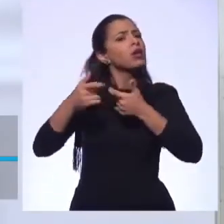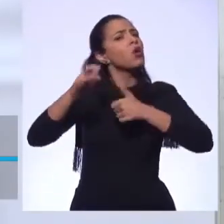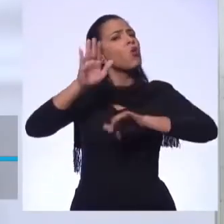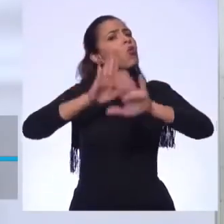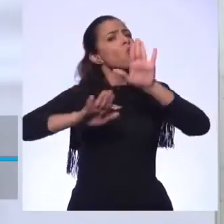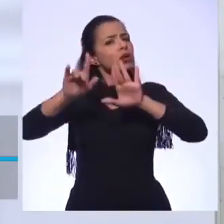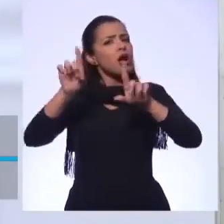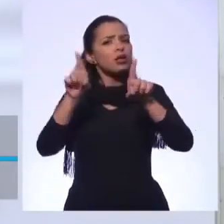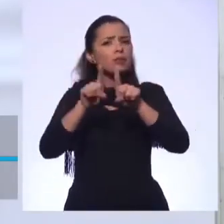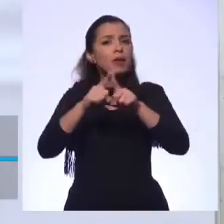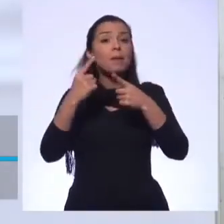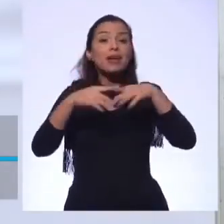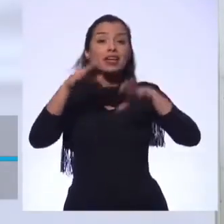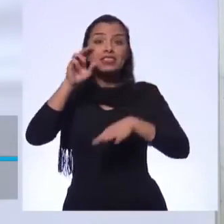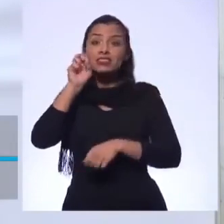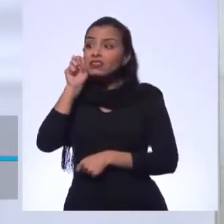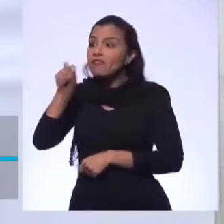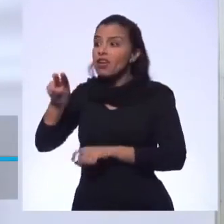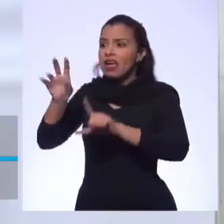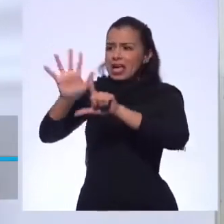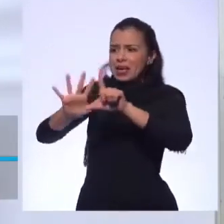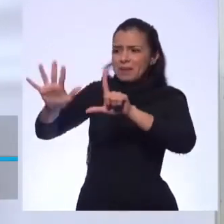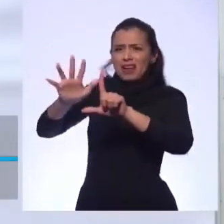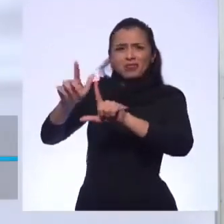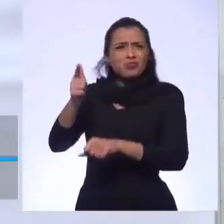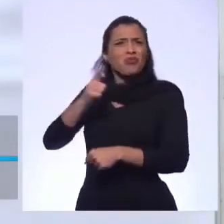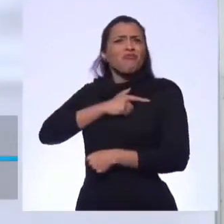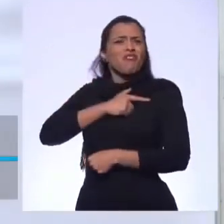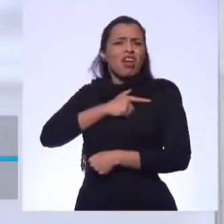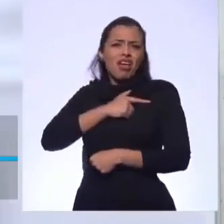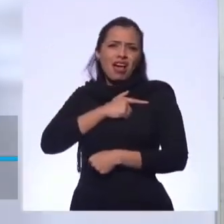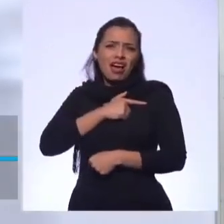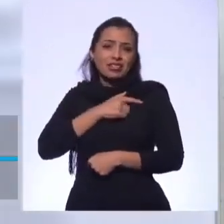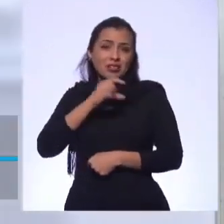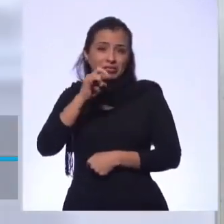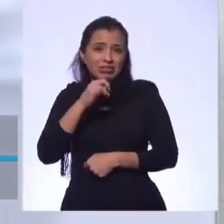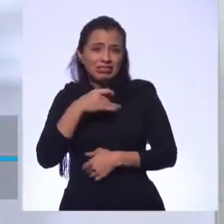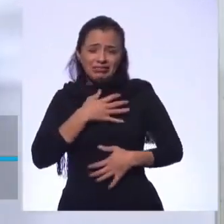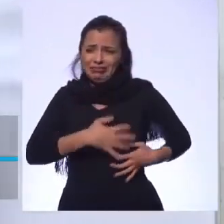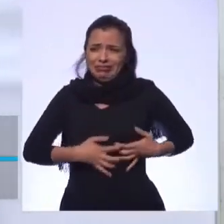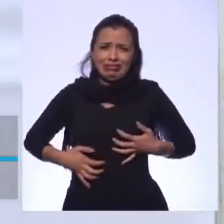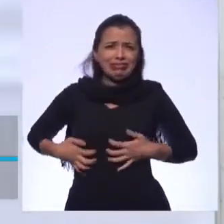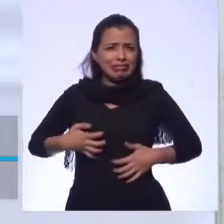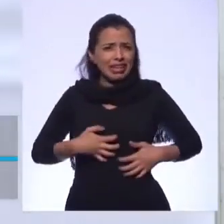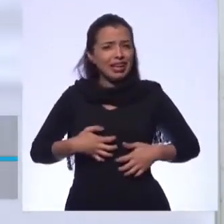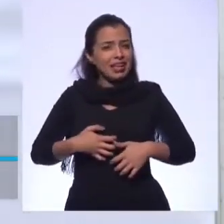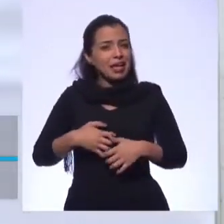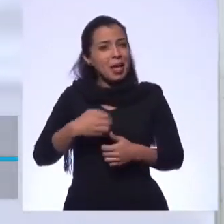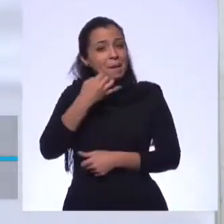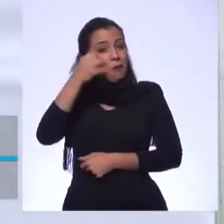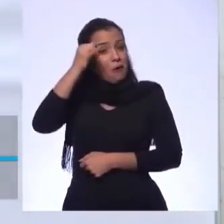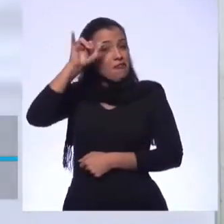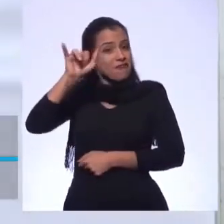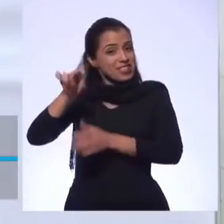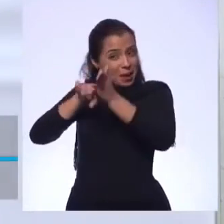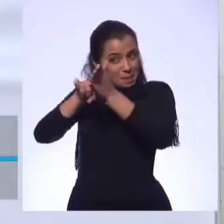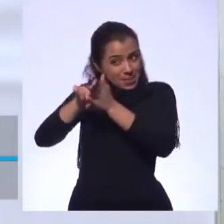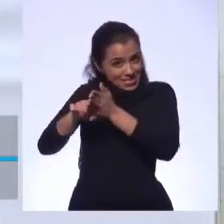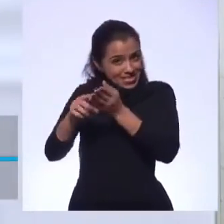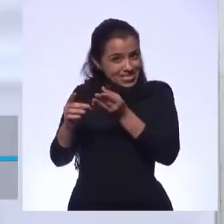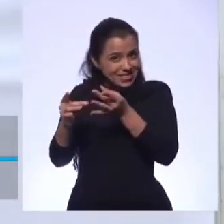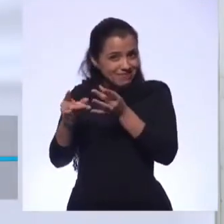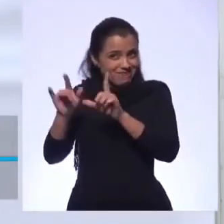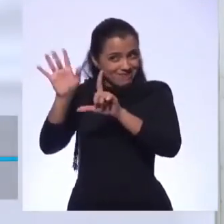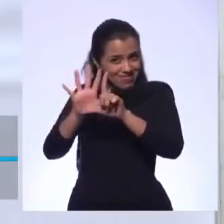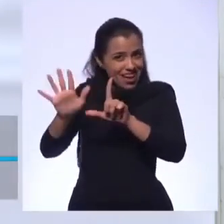vezes você pode ver umas imagens bem feias, né? Então, se você não tem estômago para isso, tome cuidado com a sua pesquisa, tá bom?